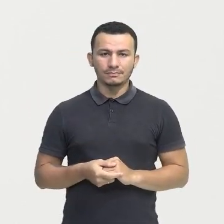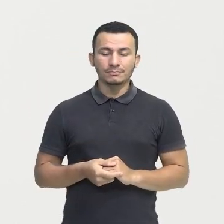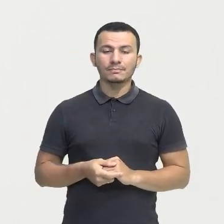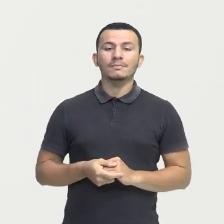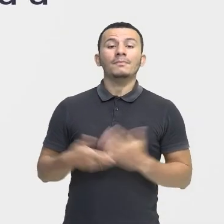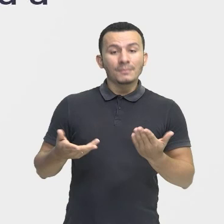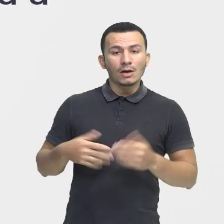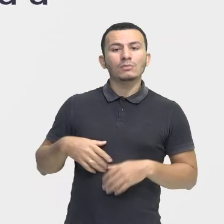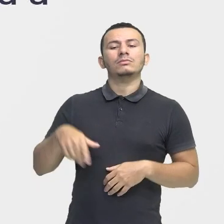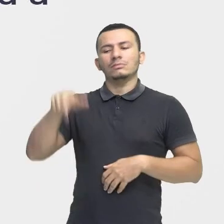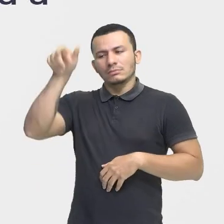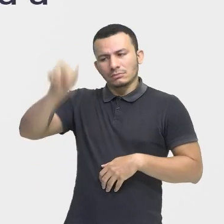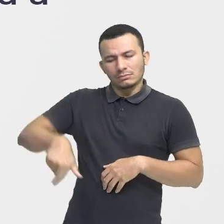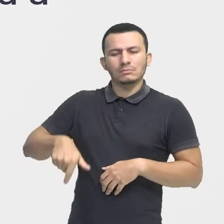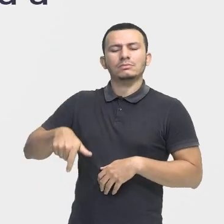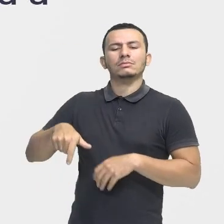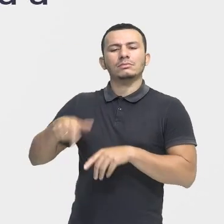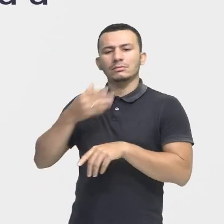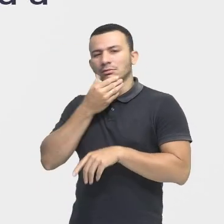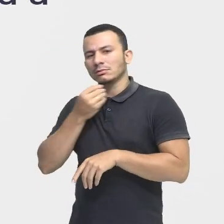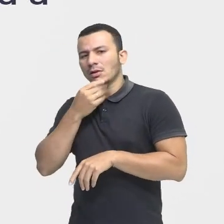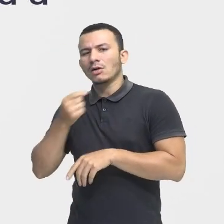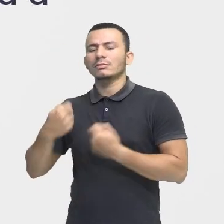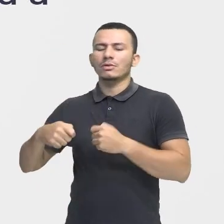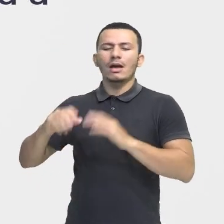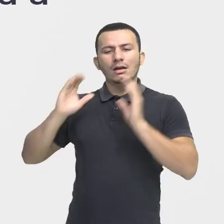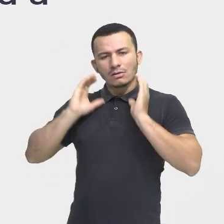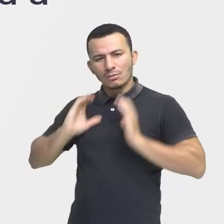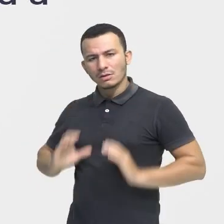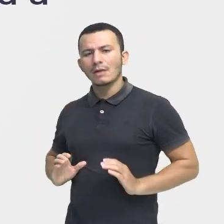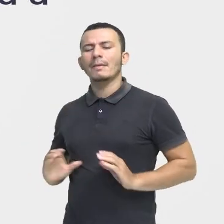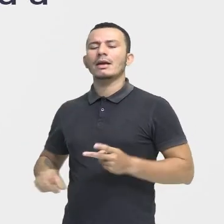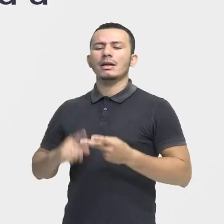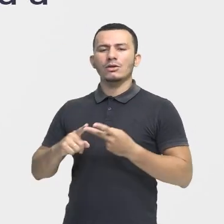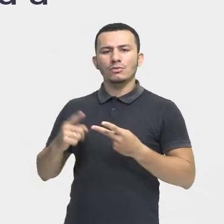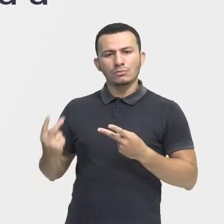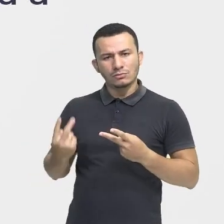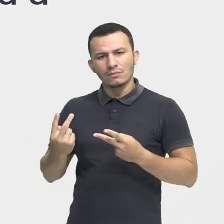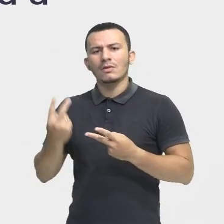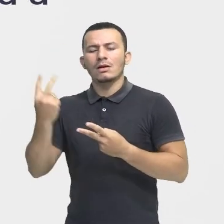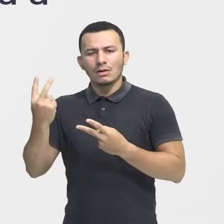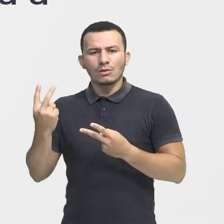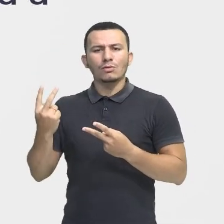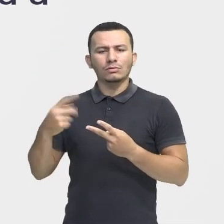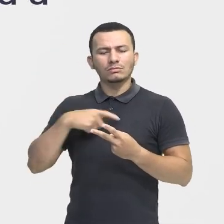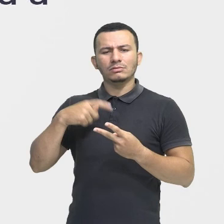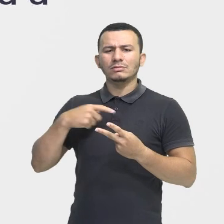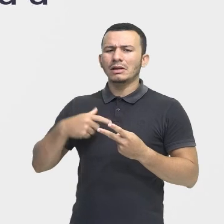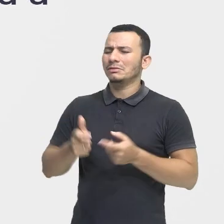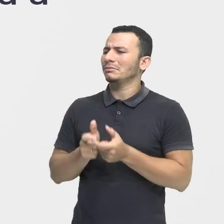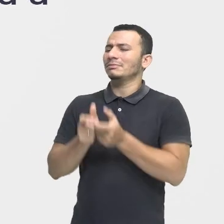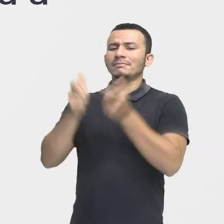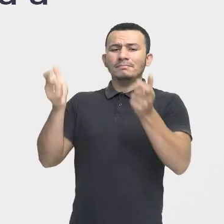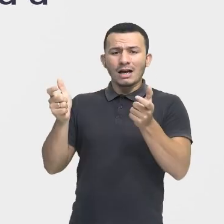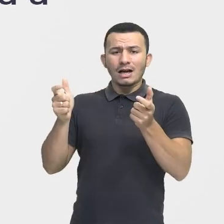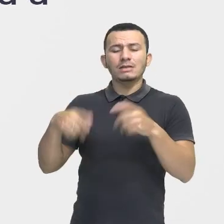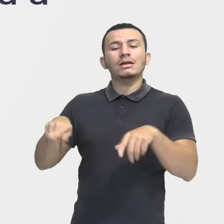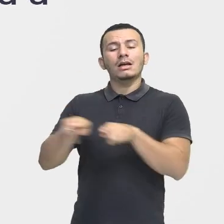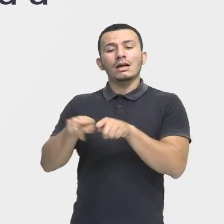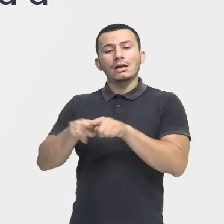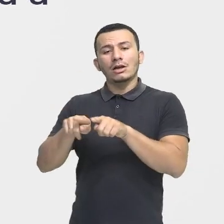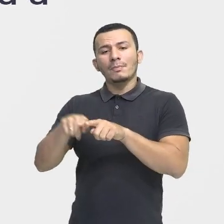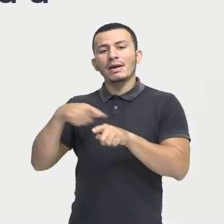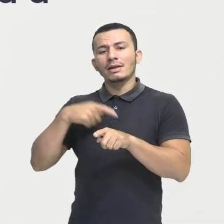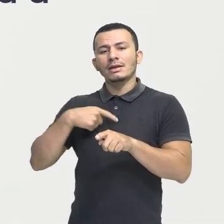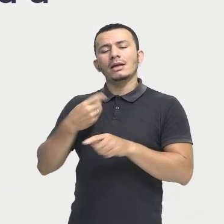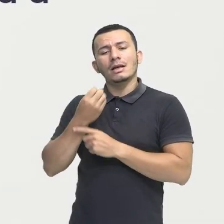os homens norteiam o seu comportamento com base em valores expostos pela maioria e consagrados como